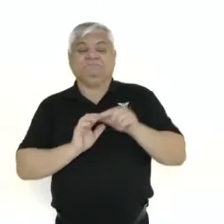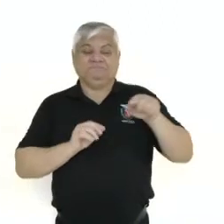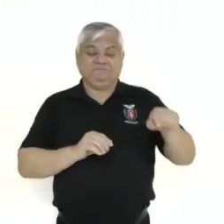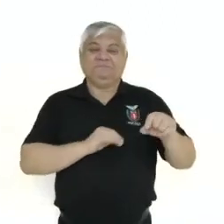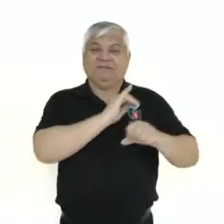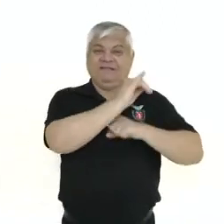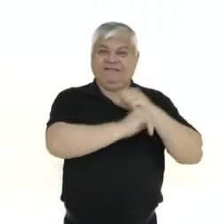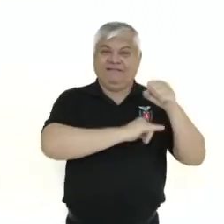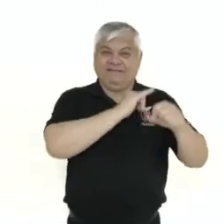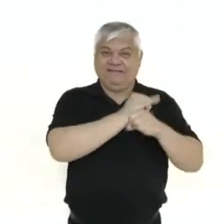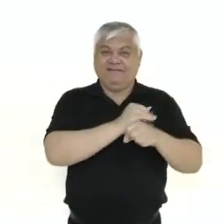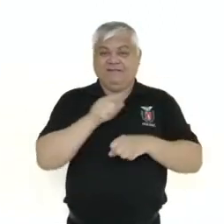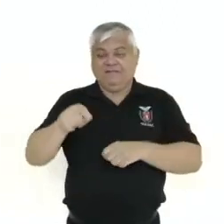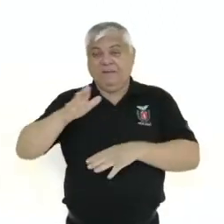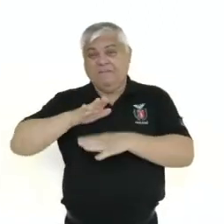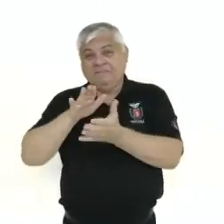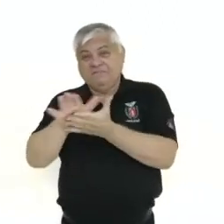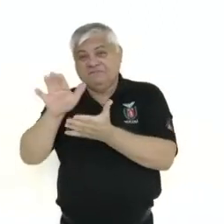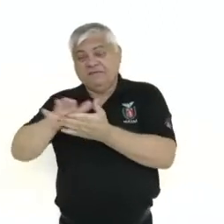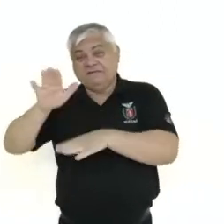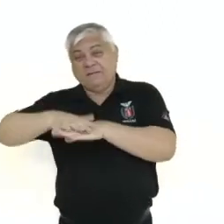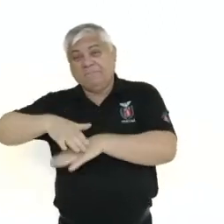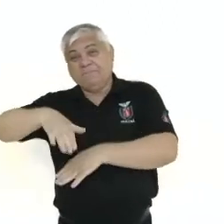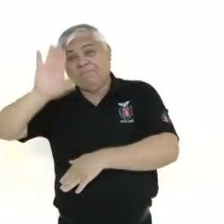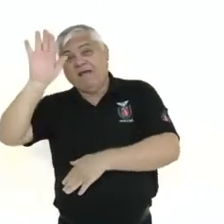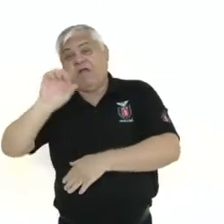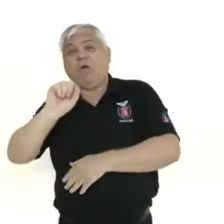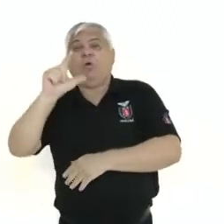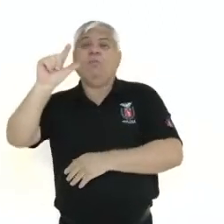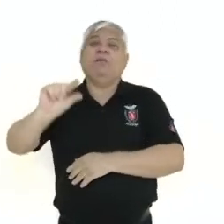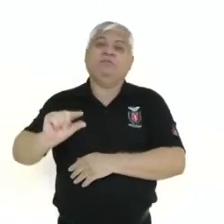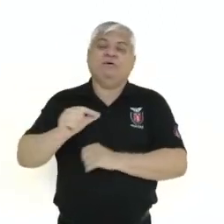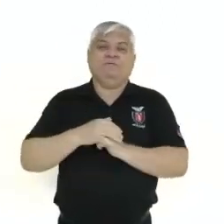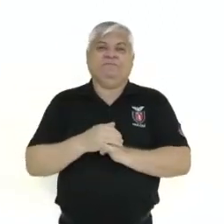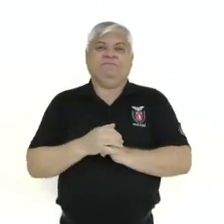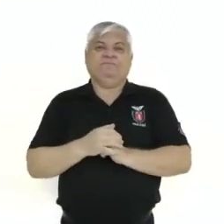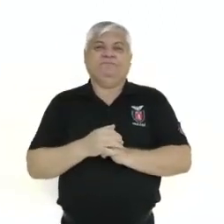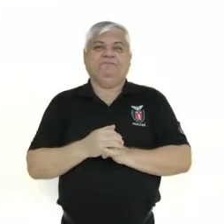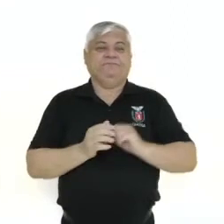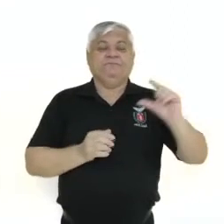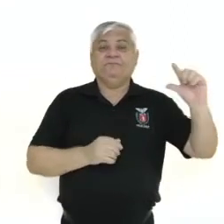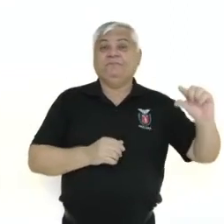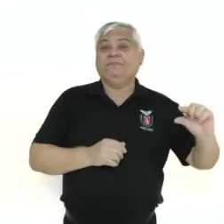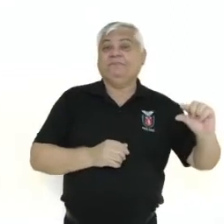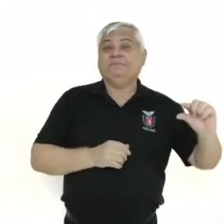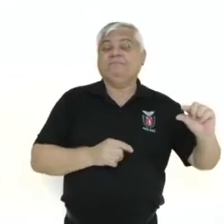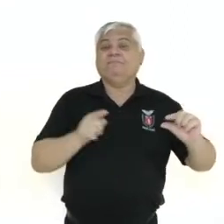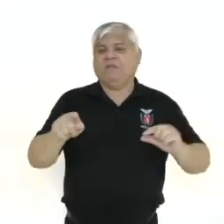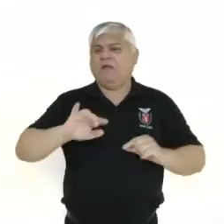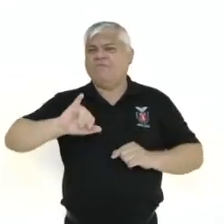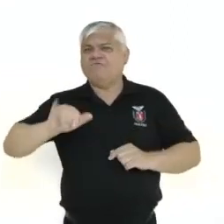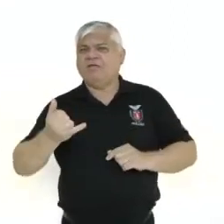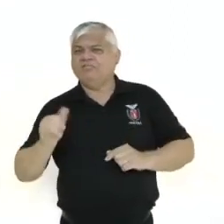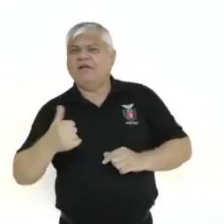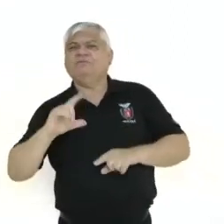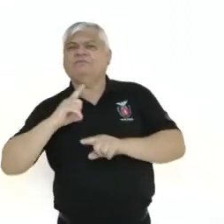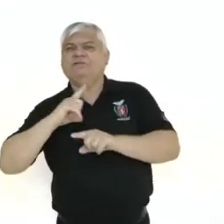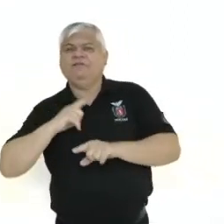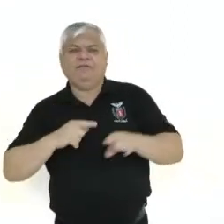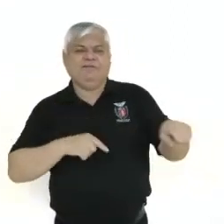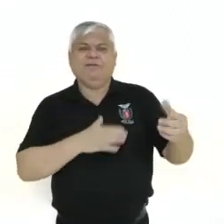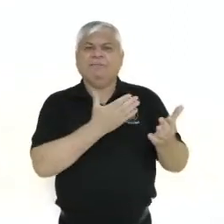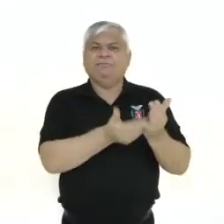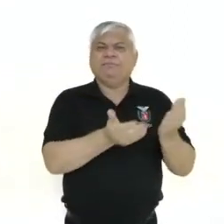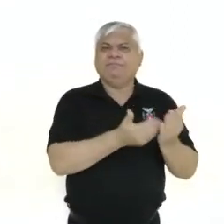negócios físicos são maiores ou menores do negócio online? Quais as vantagens e desvantagens de ter um negócio